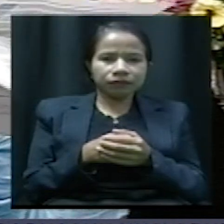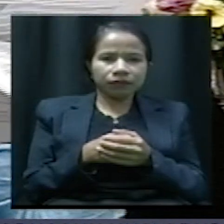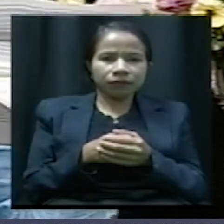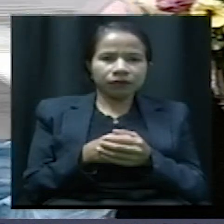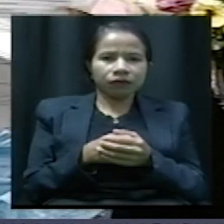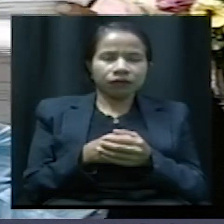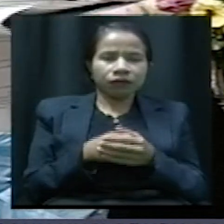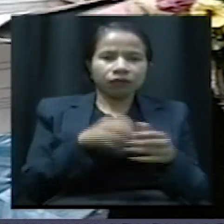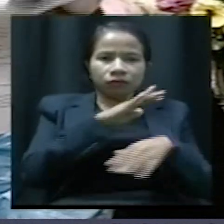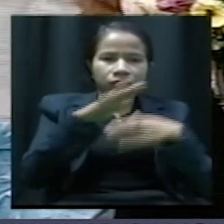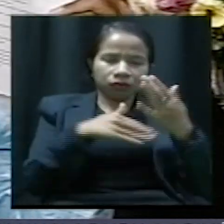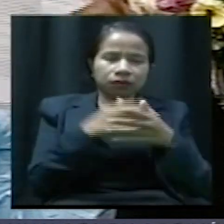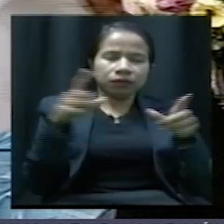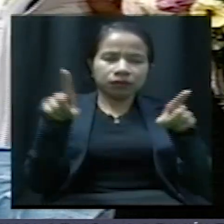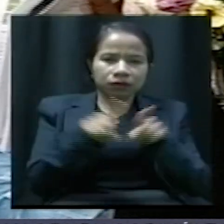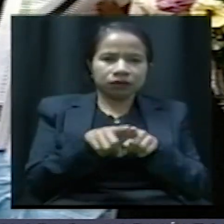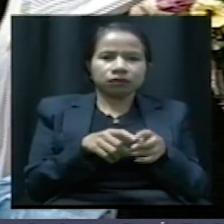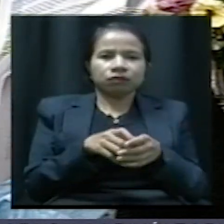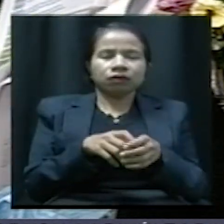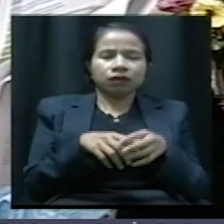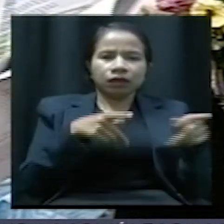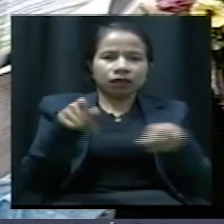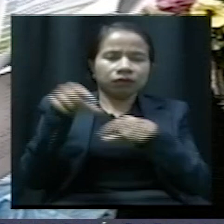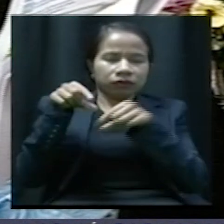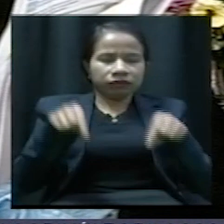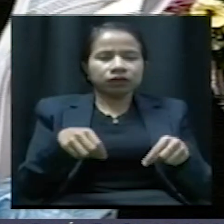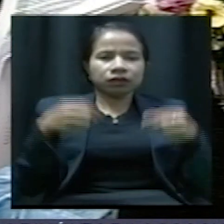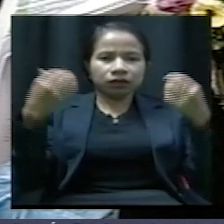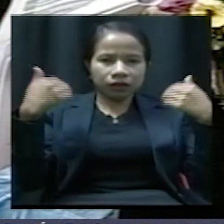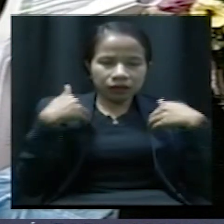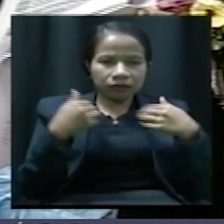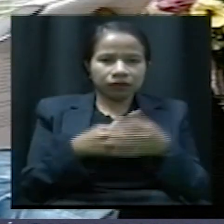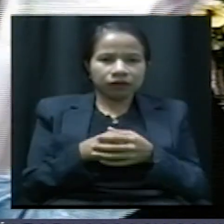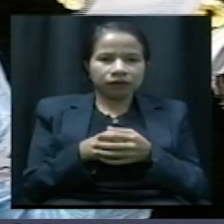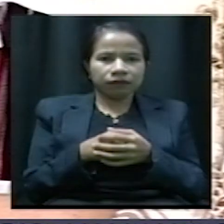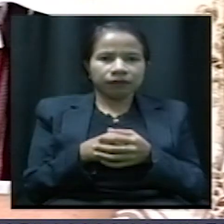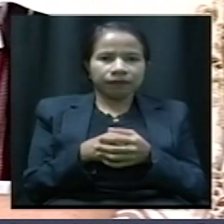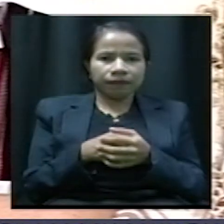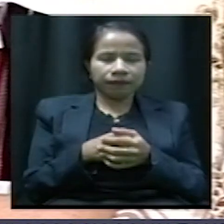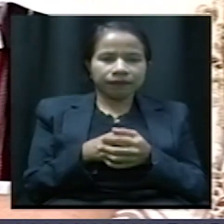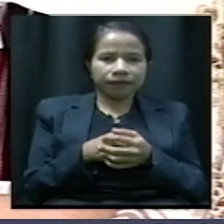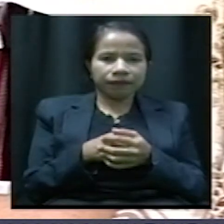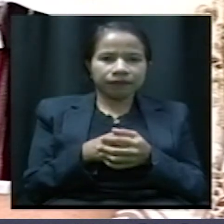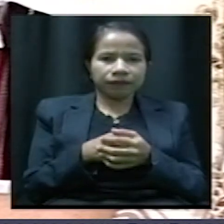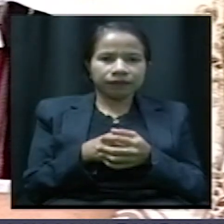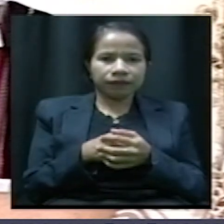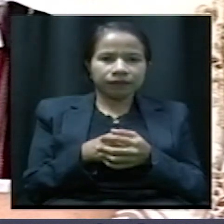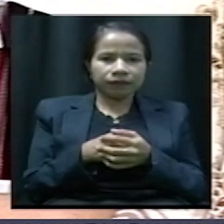tu nebe relevância uma deficiência mas a minha cara segura buat cidadão tu dunia galai será mak ya praticamente tu dunia será